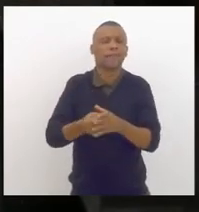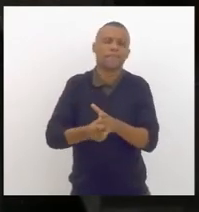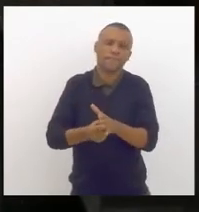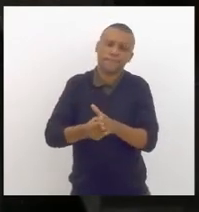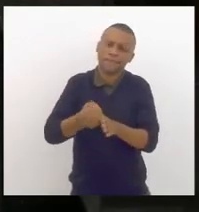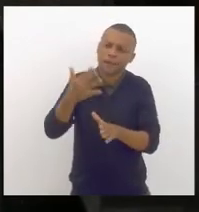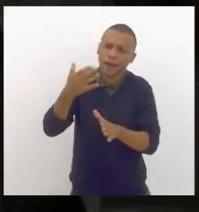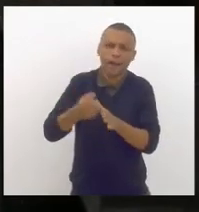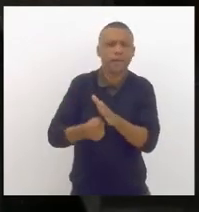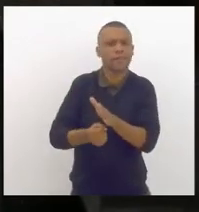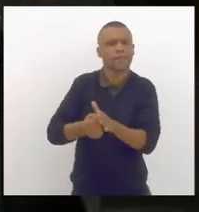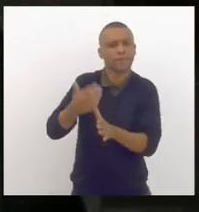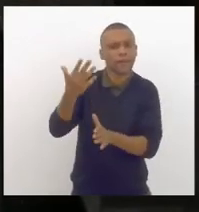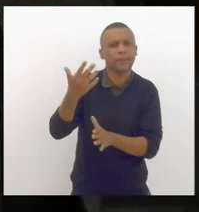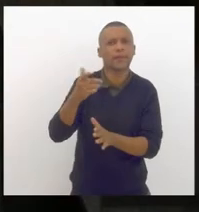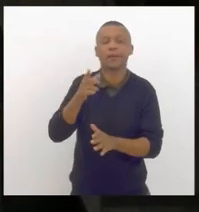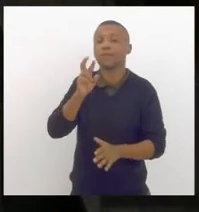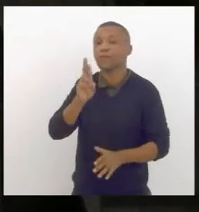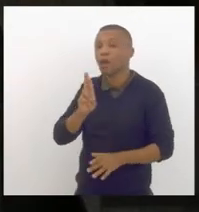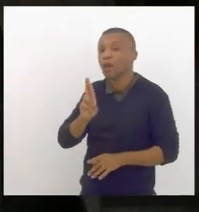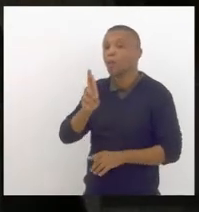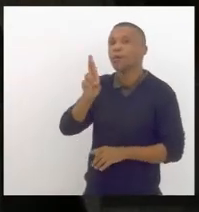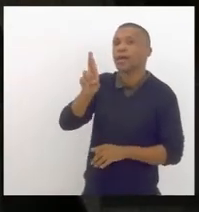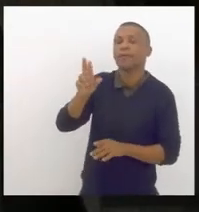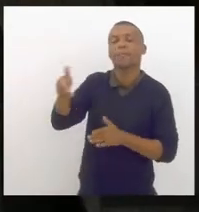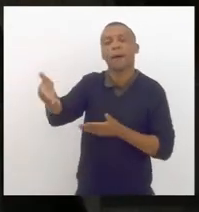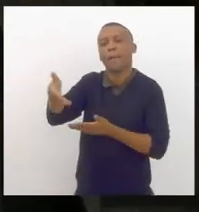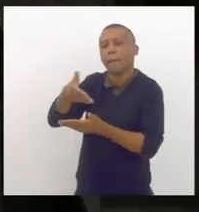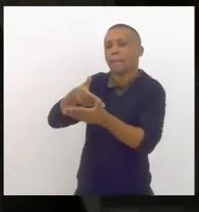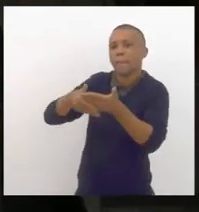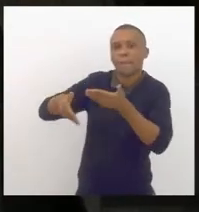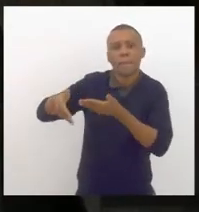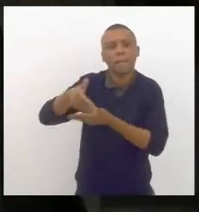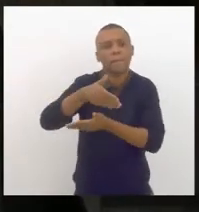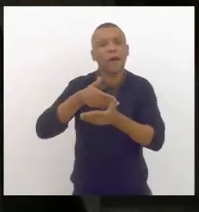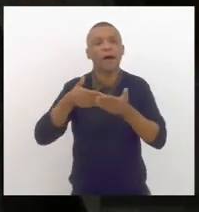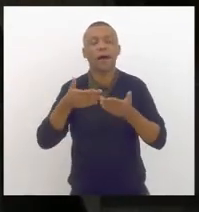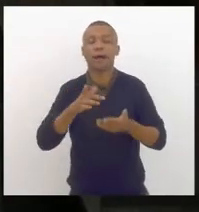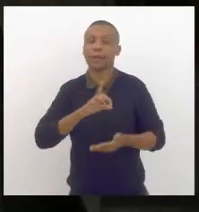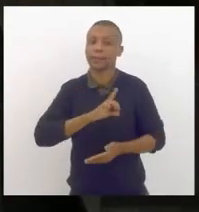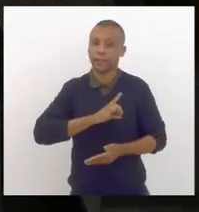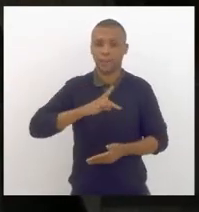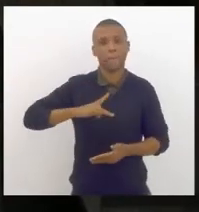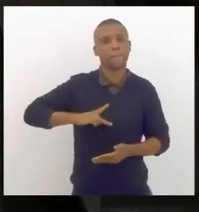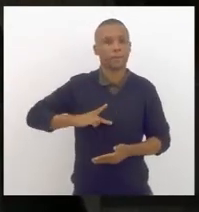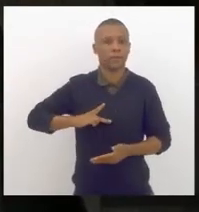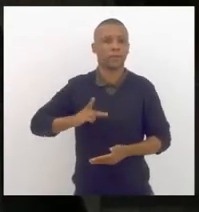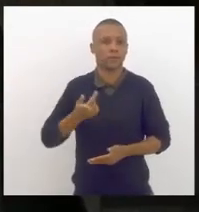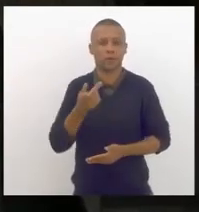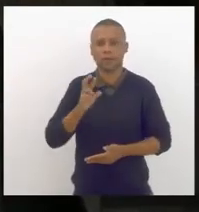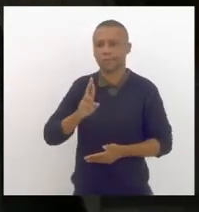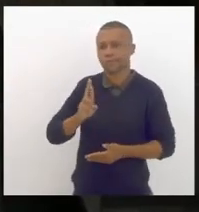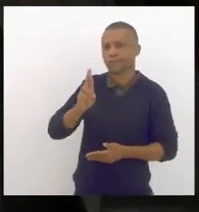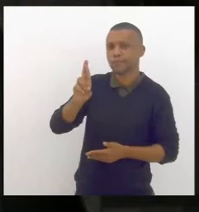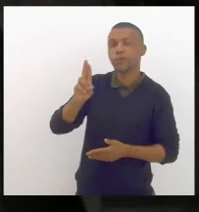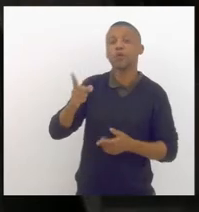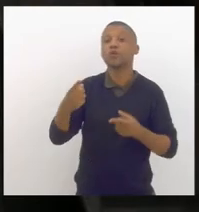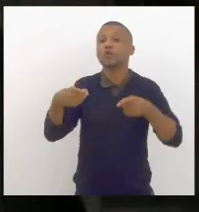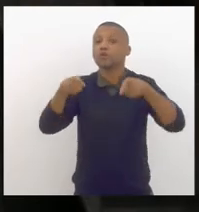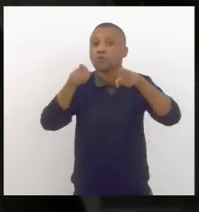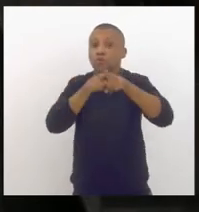vezes, foi interlocutora da defensora, da Defensoria, com o